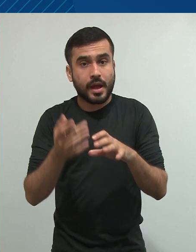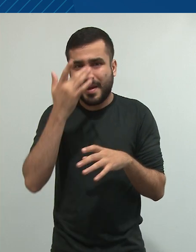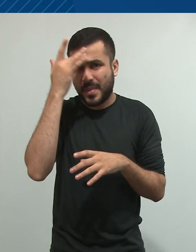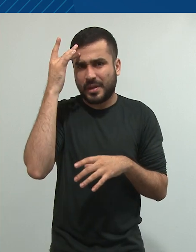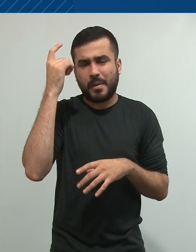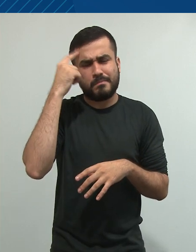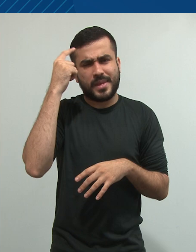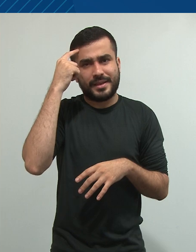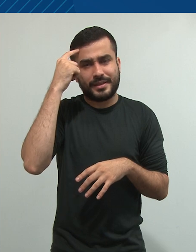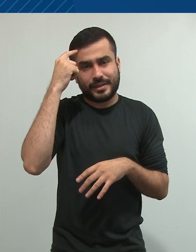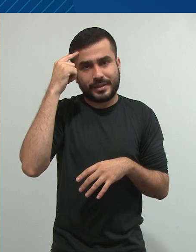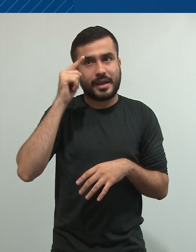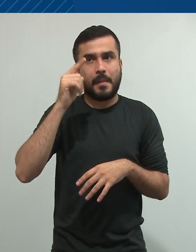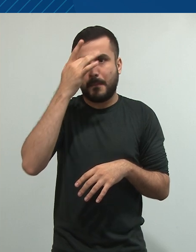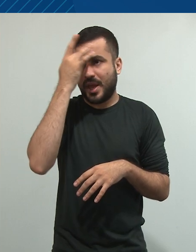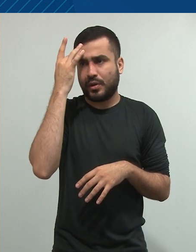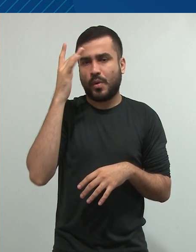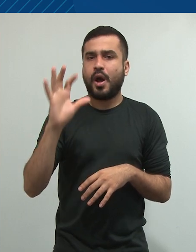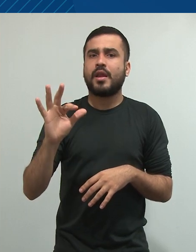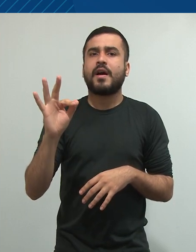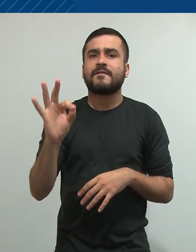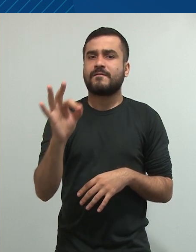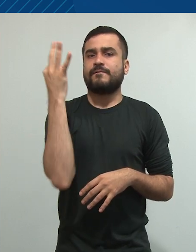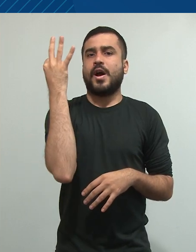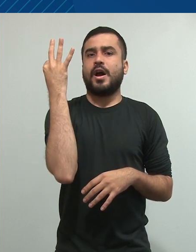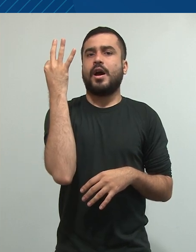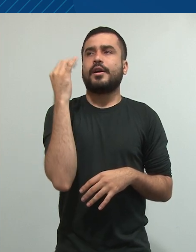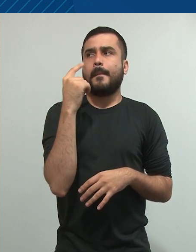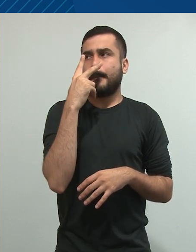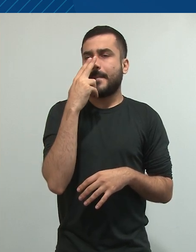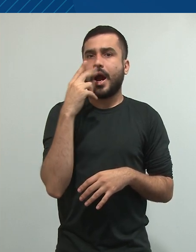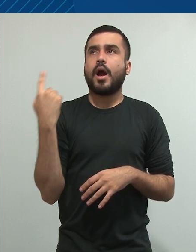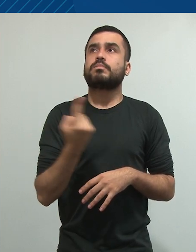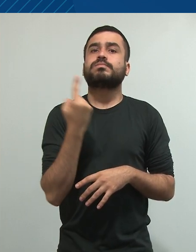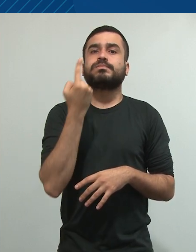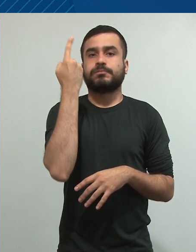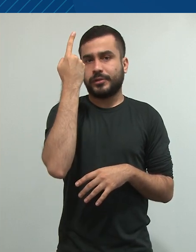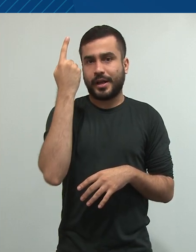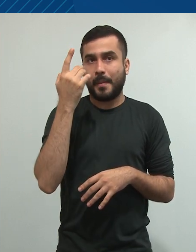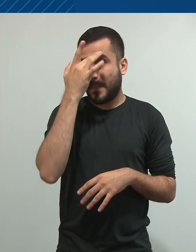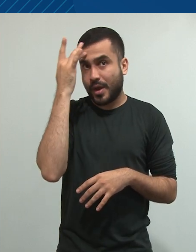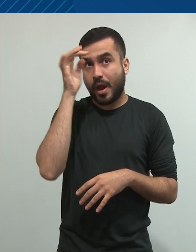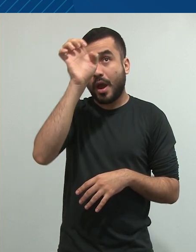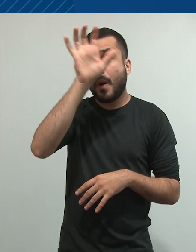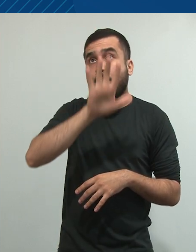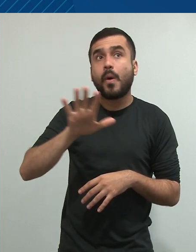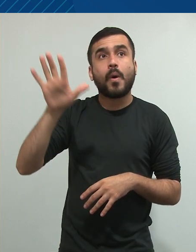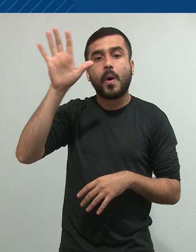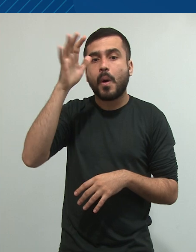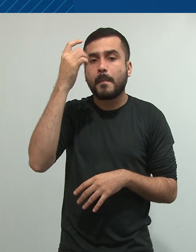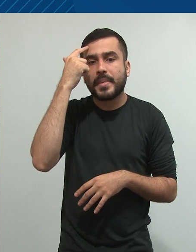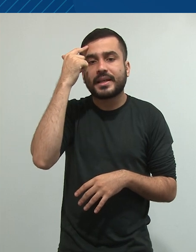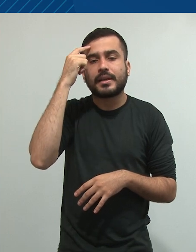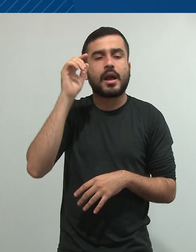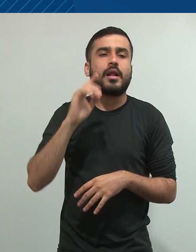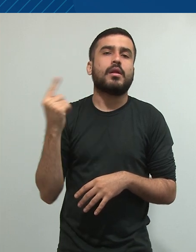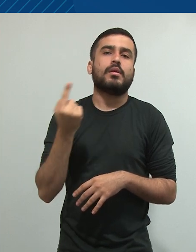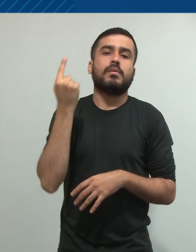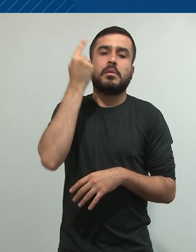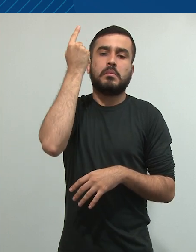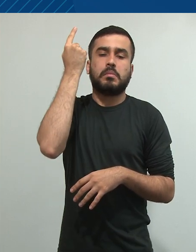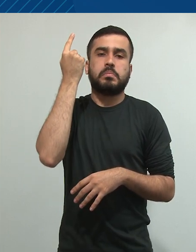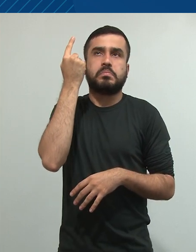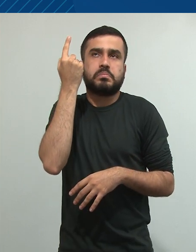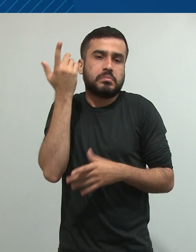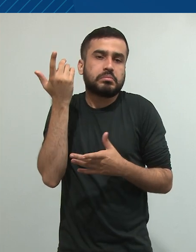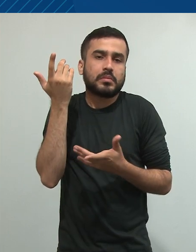alto, né? É de alta estatura, né? Afinal de contas, são europeus. Todo mundo pensa que o povo é todo mundo, né?